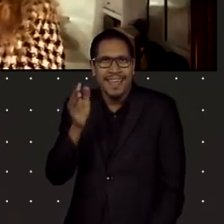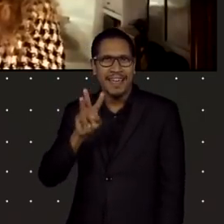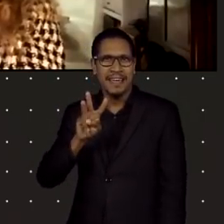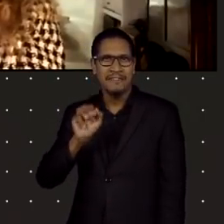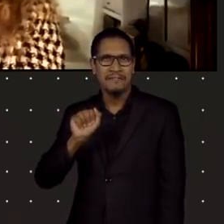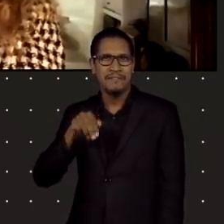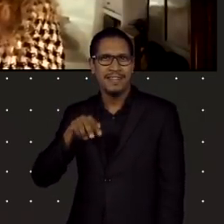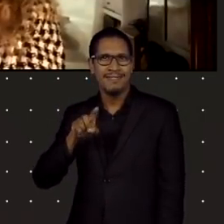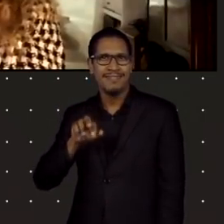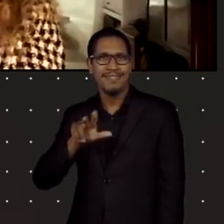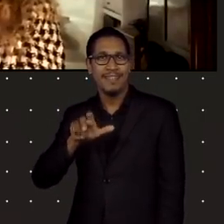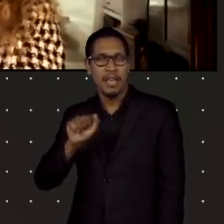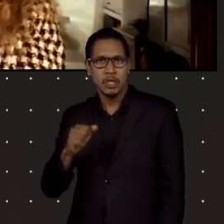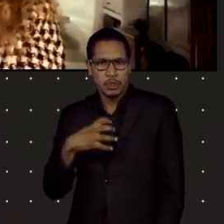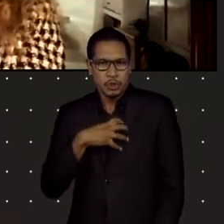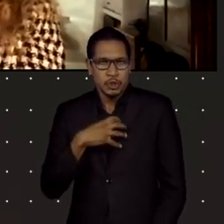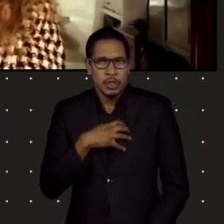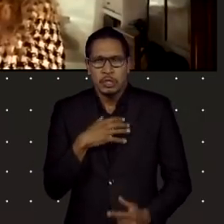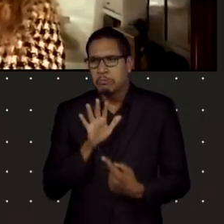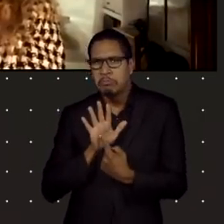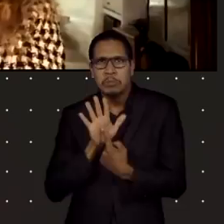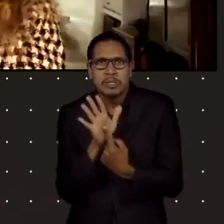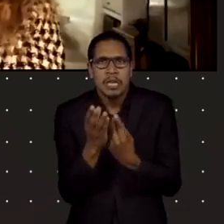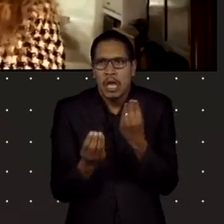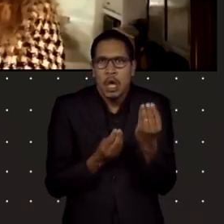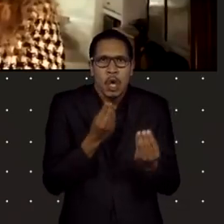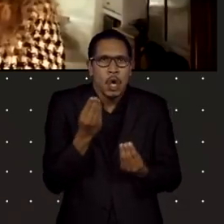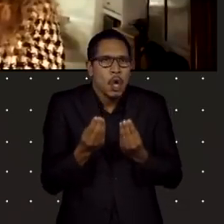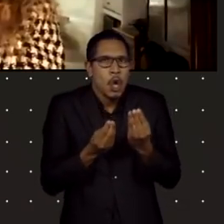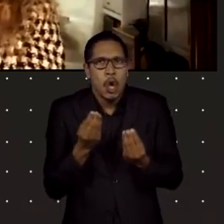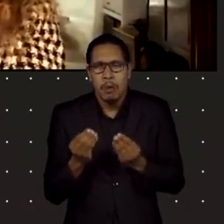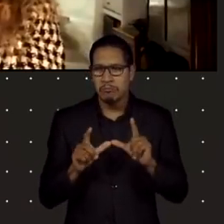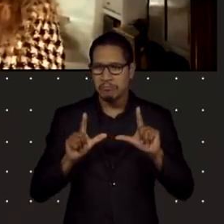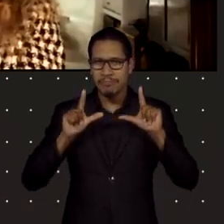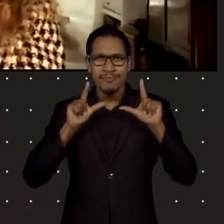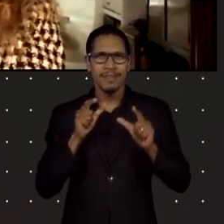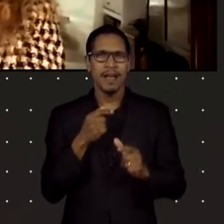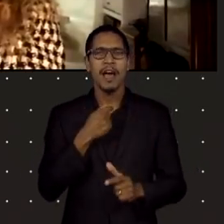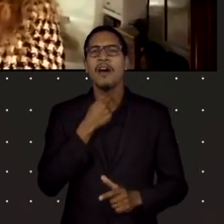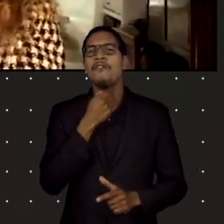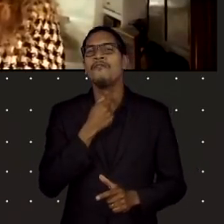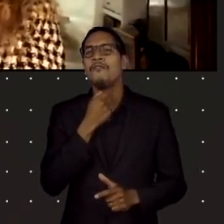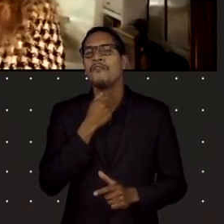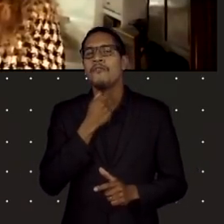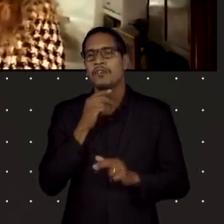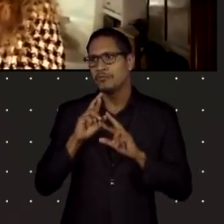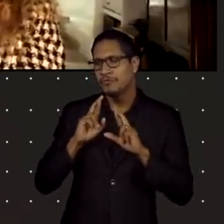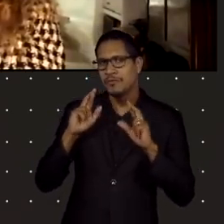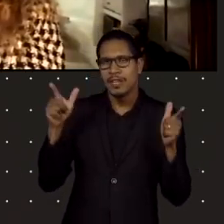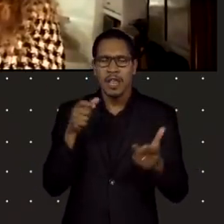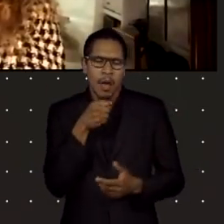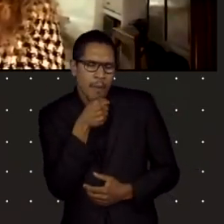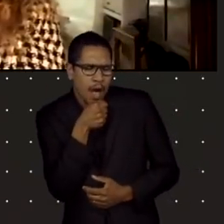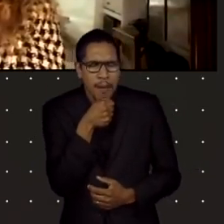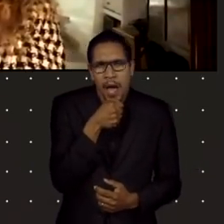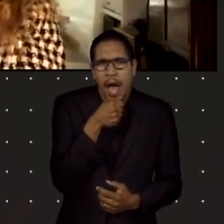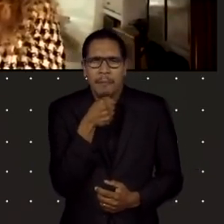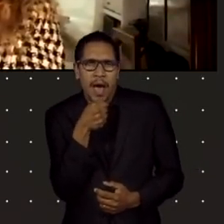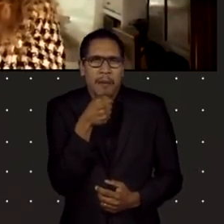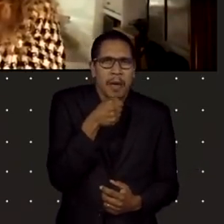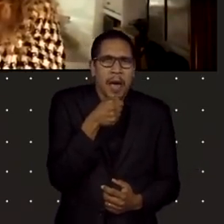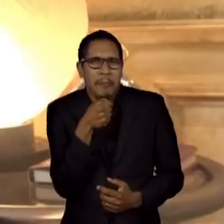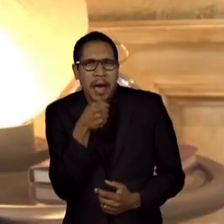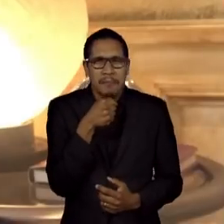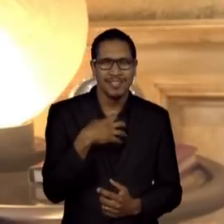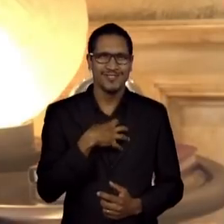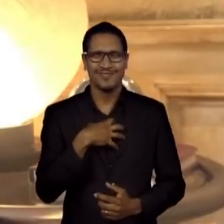de interpretar, aquela voz meio rouquinha, aquela coisa chamada Wanderleia. Então,